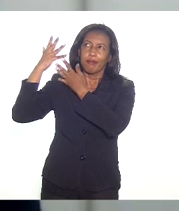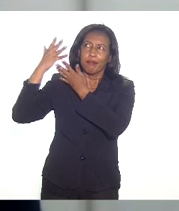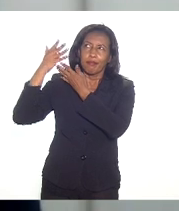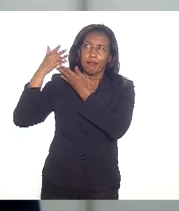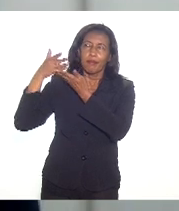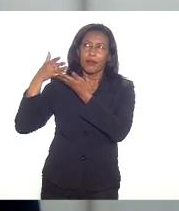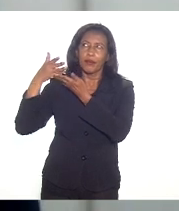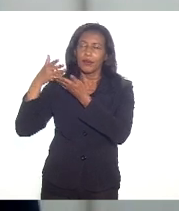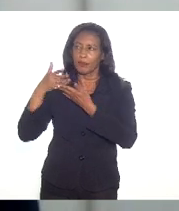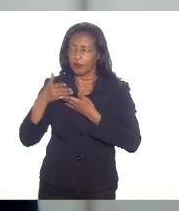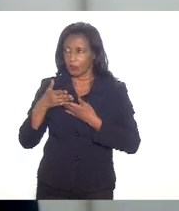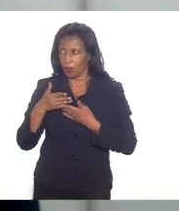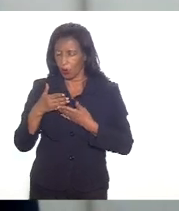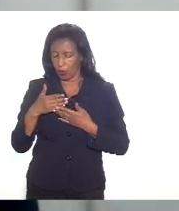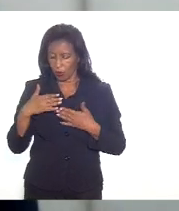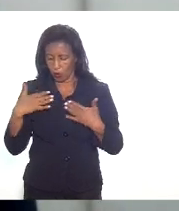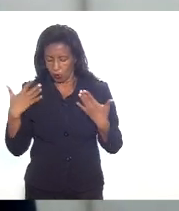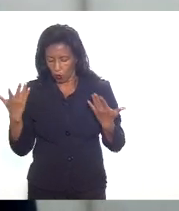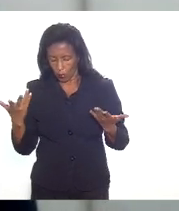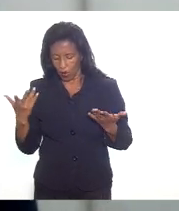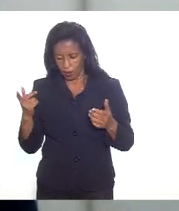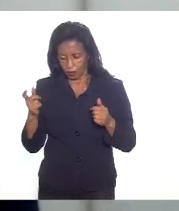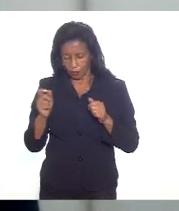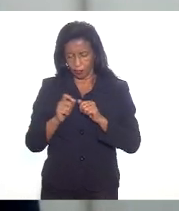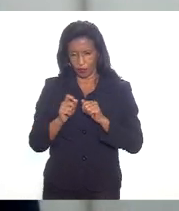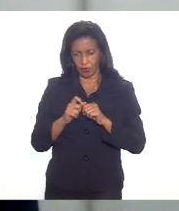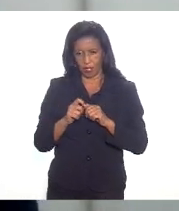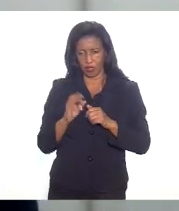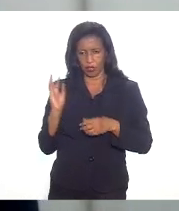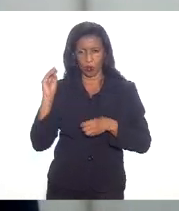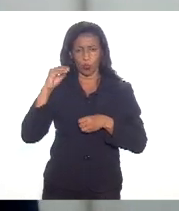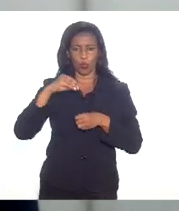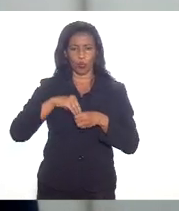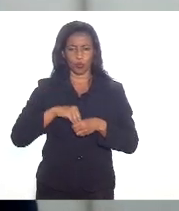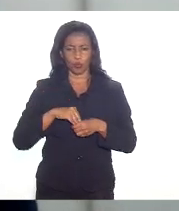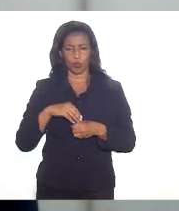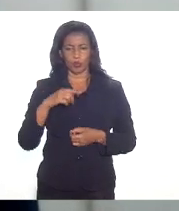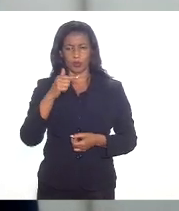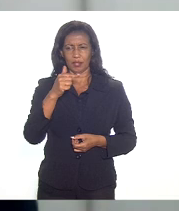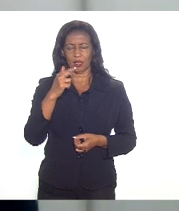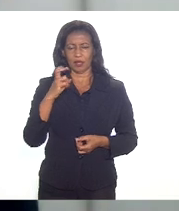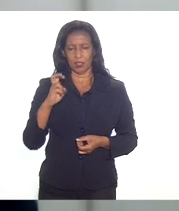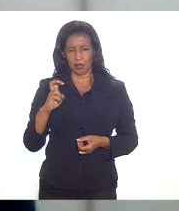Quando fez a fusão, lá em 75, nos quatro